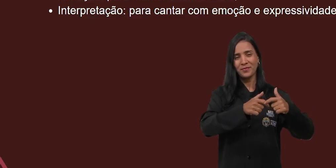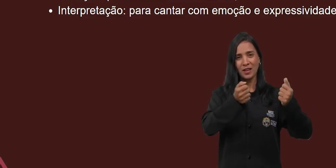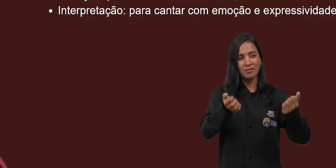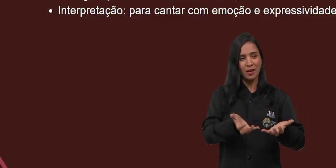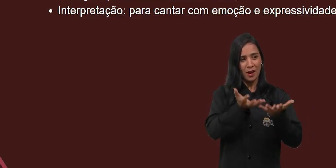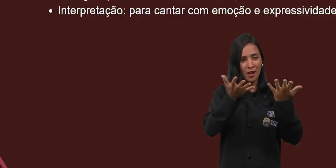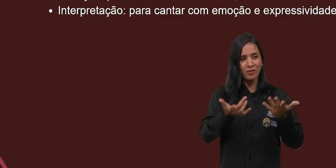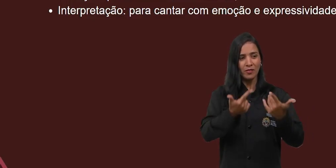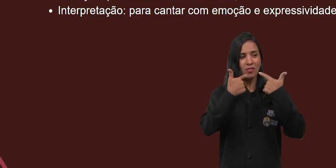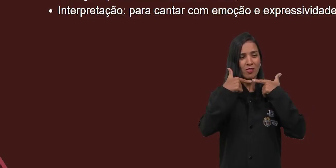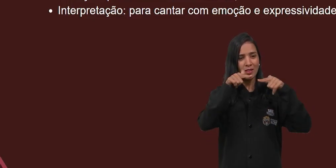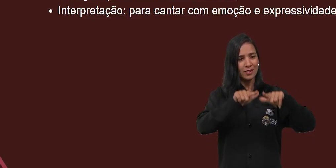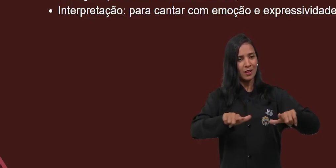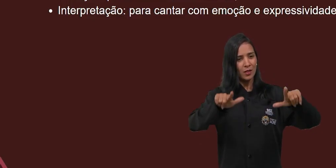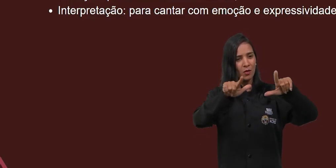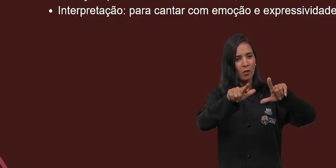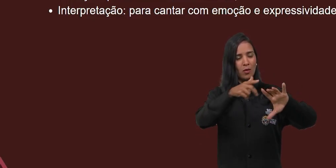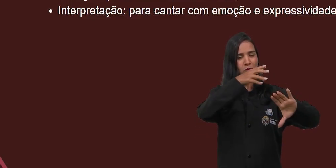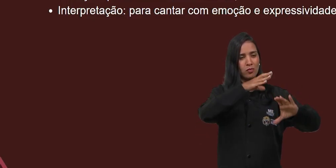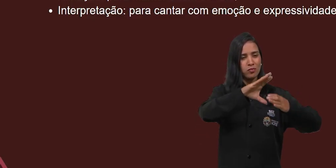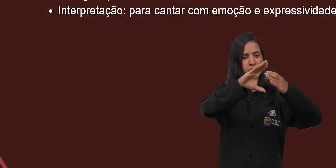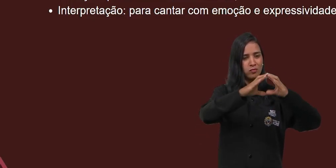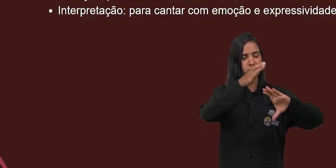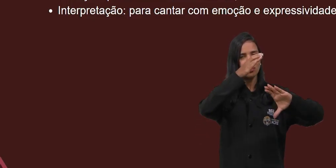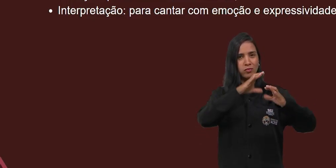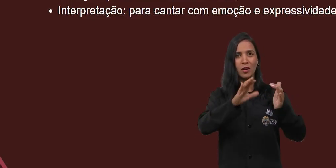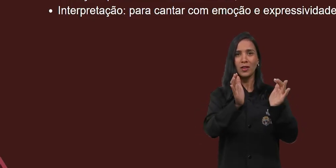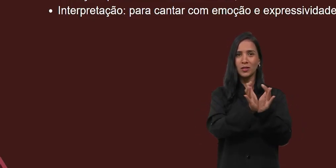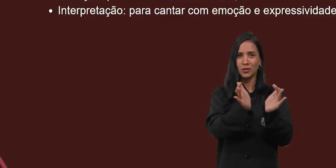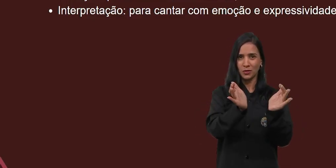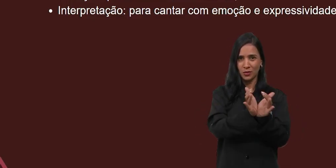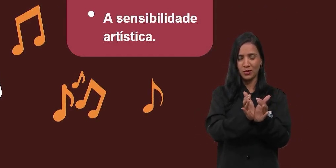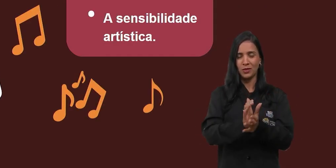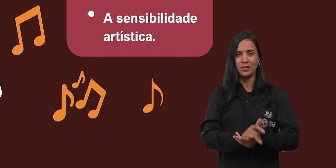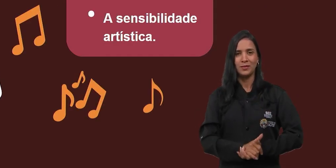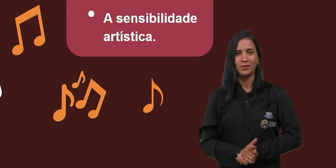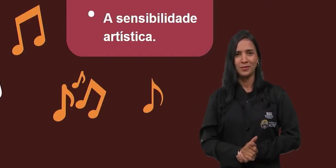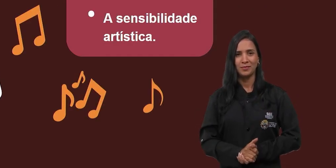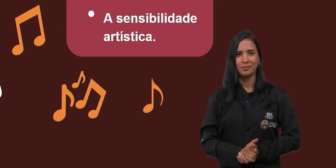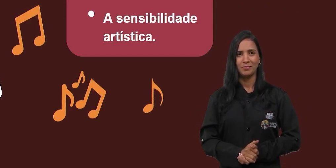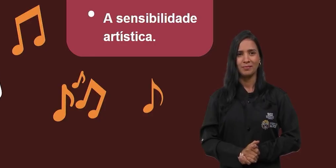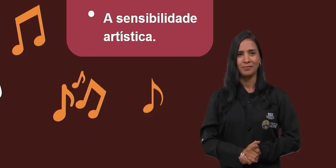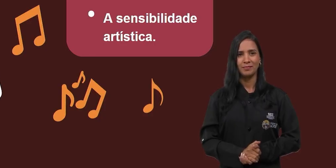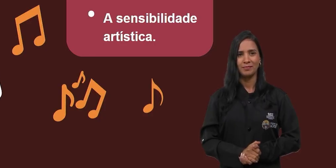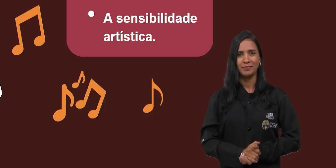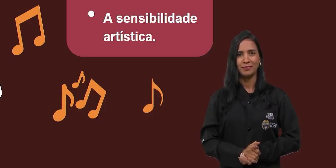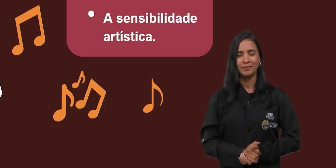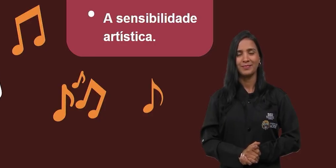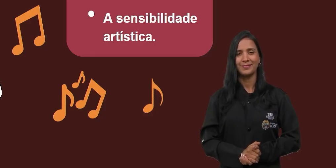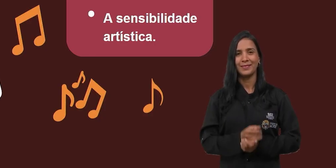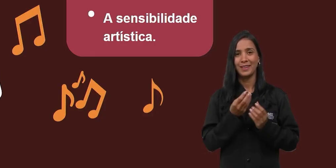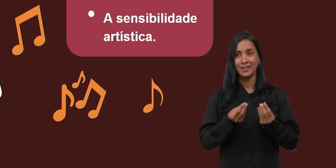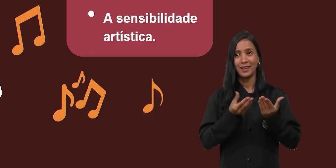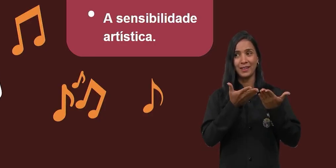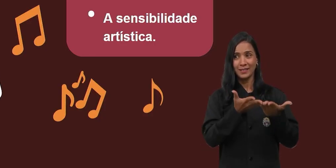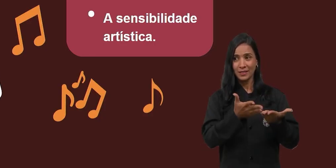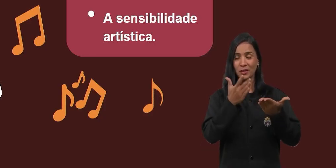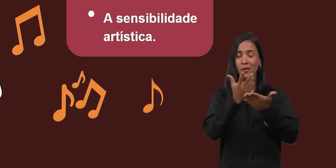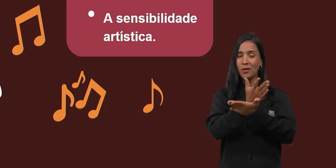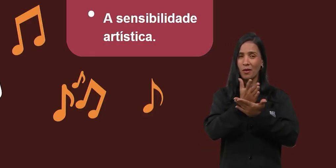essa linguagem artística a partir do coletivo. Então, trouxe aí